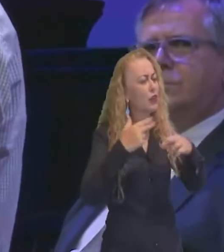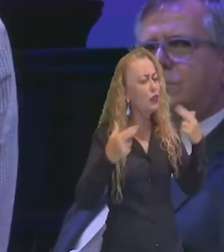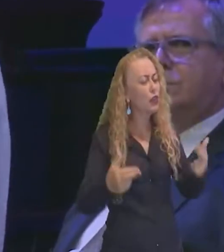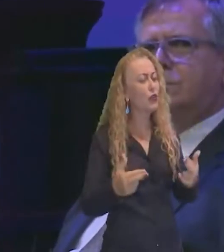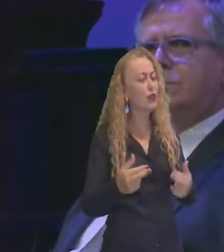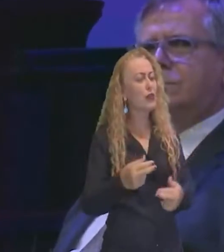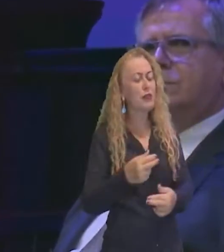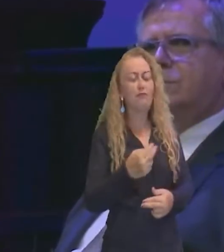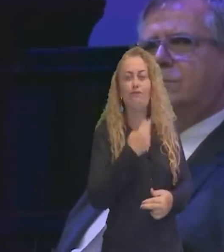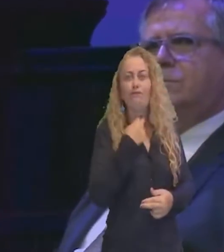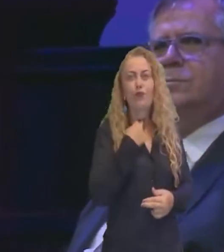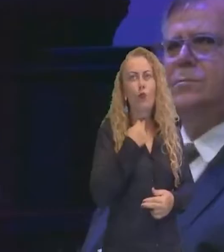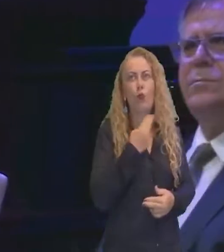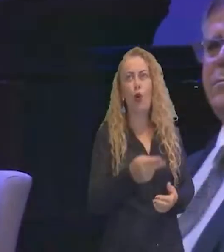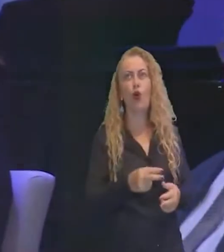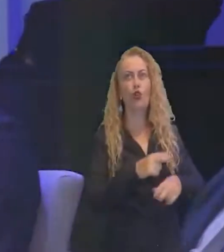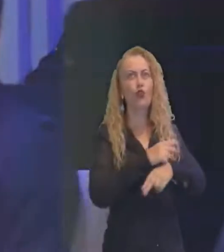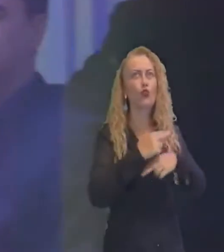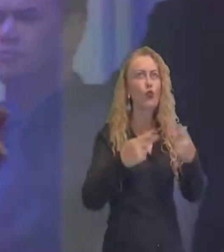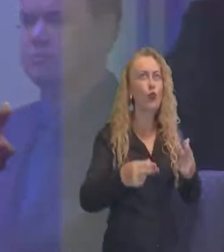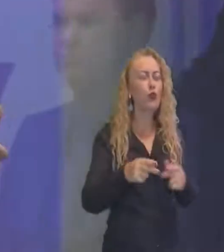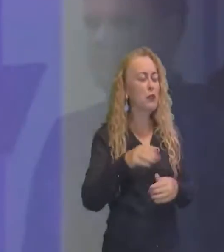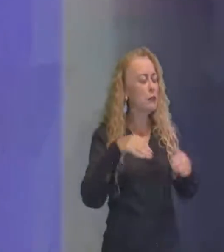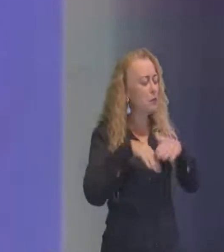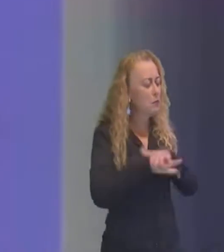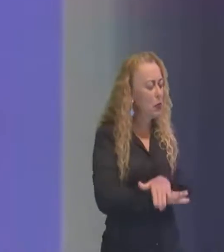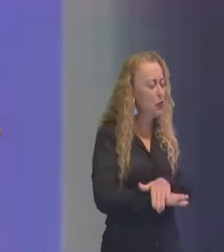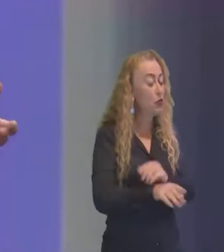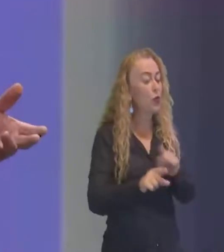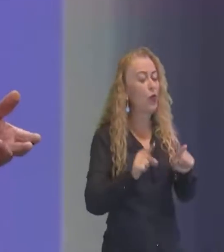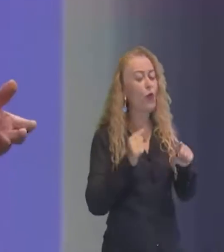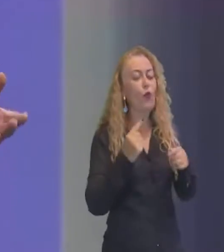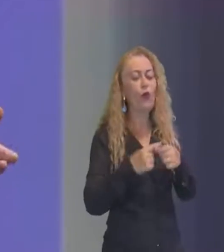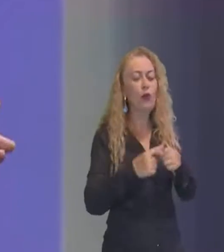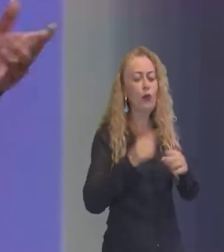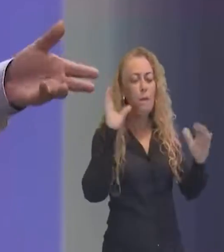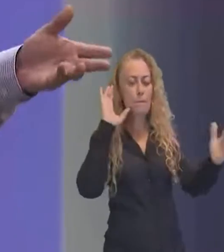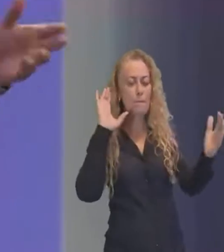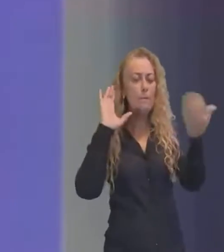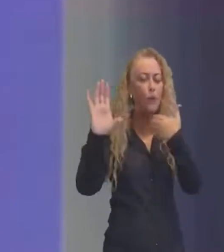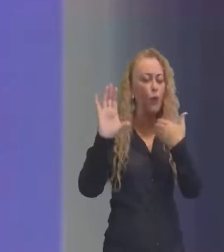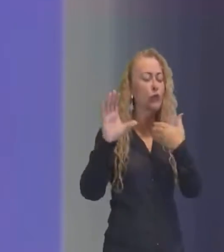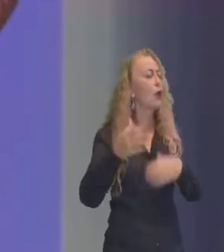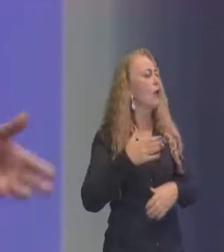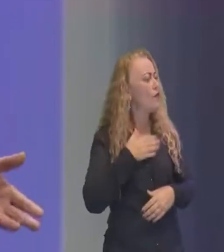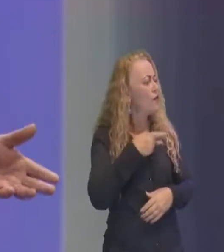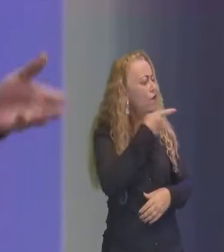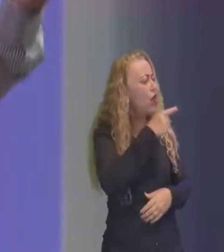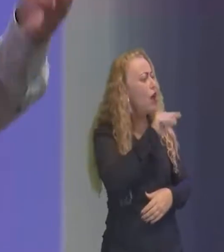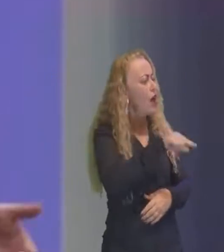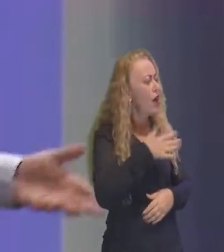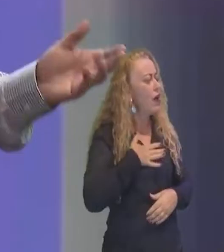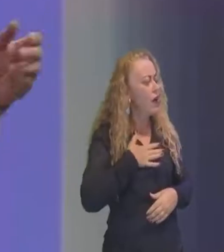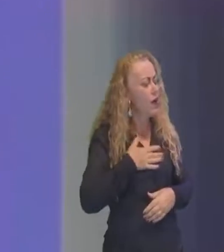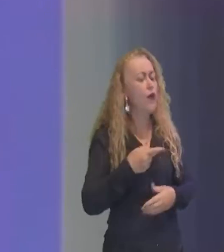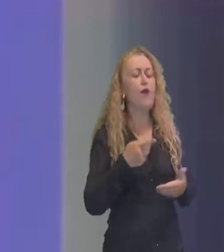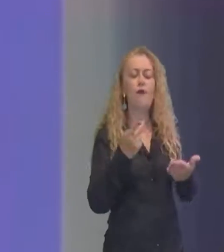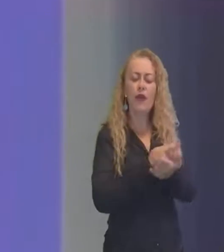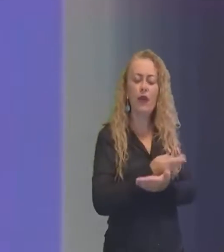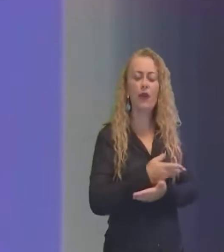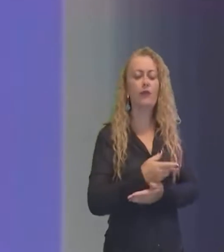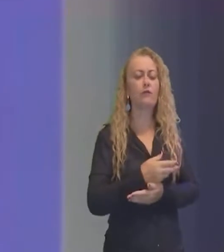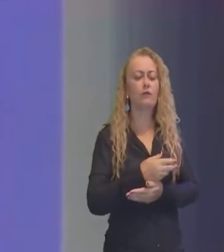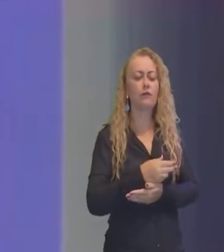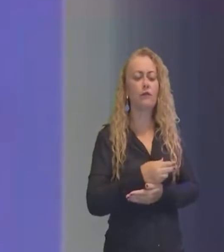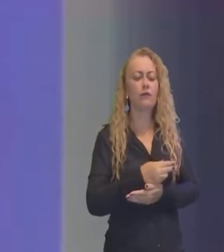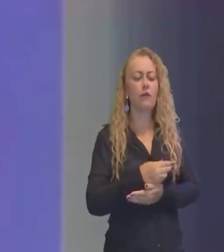deveria. E aí precisamos então de humildade para dizer: querida, eu errei mesmo, eu estou errado, me perdoe,